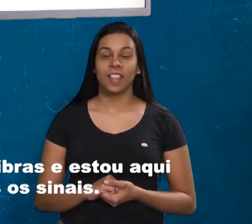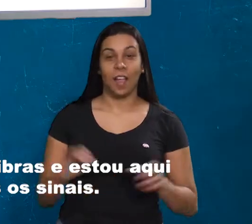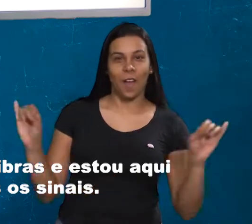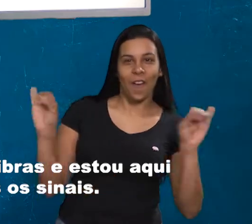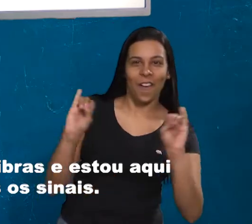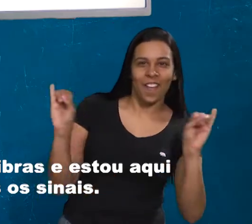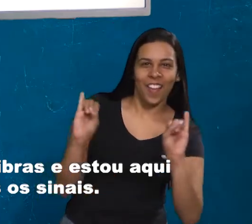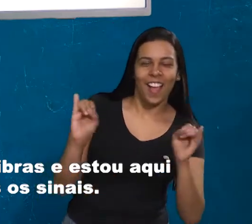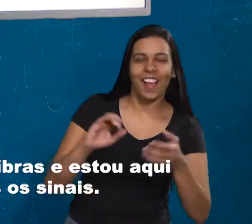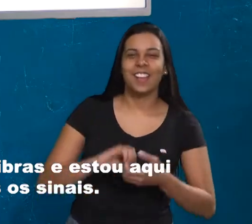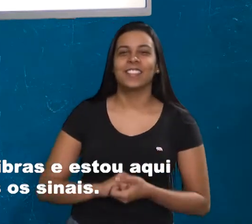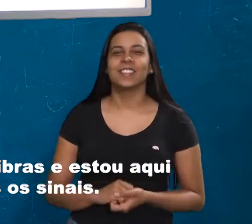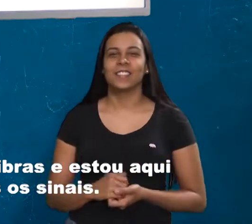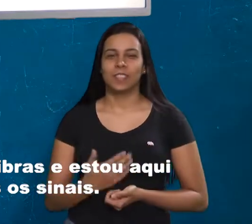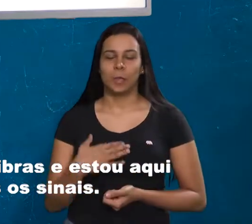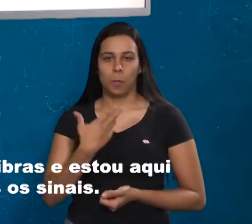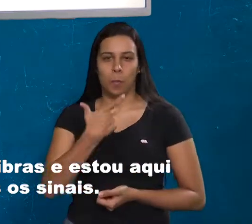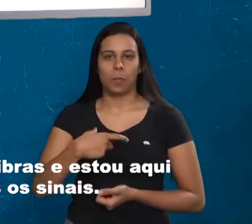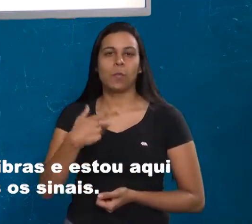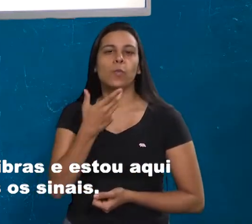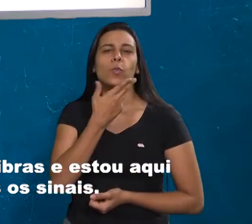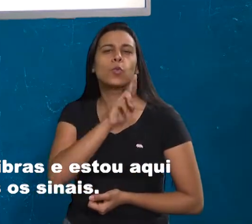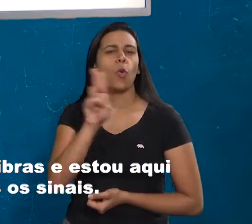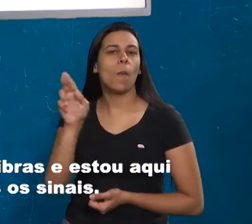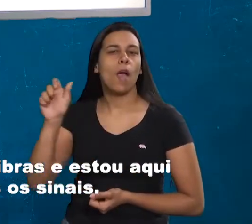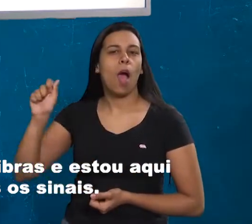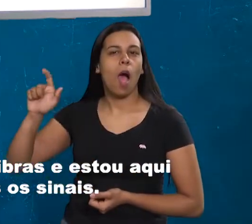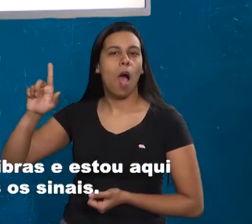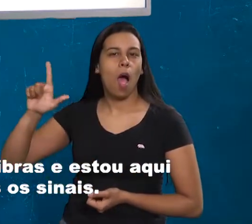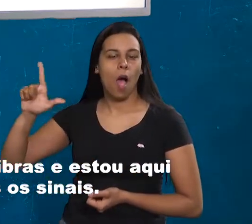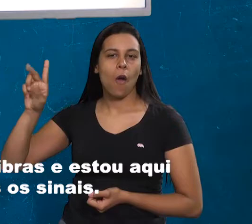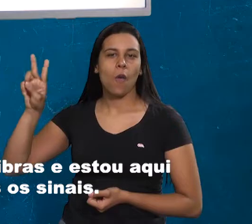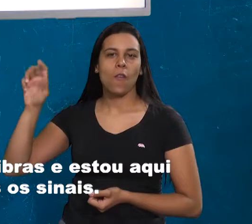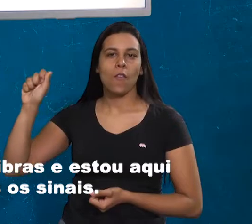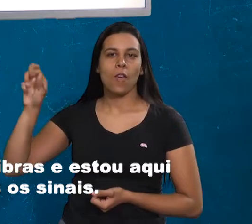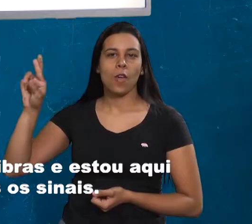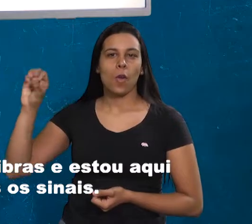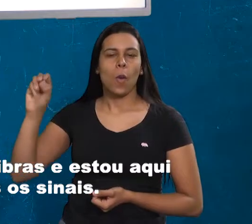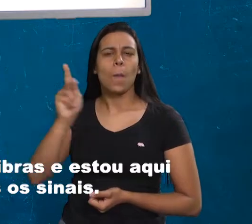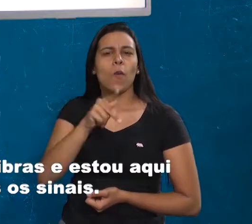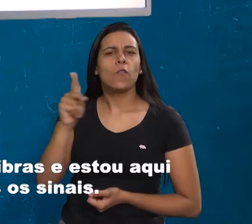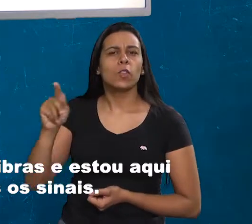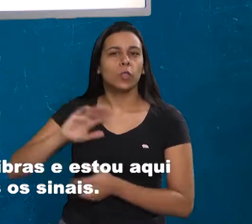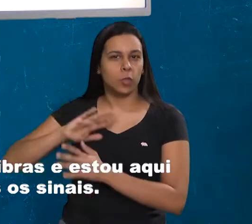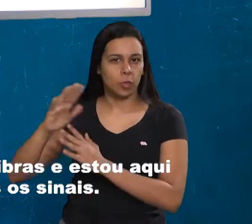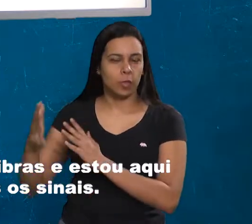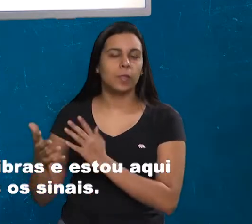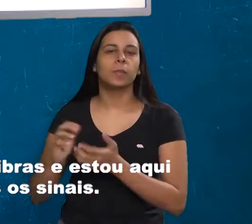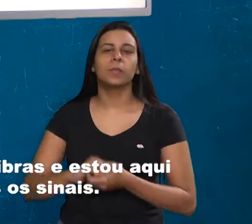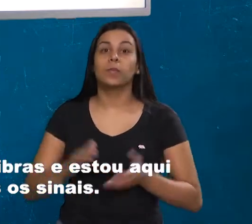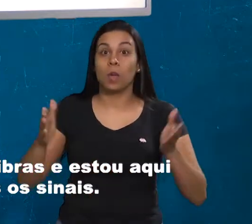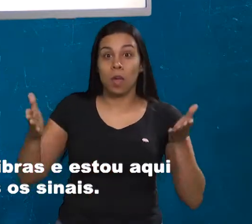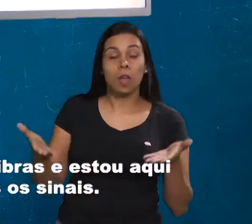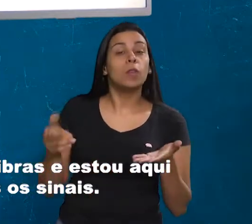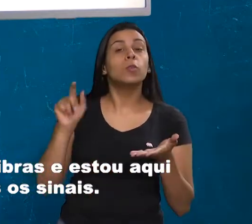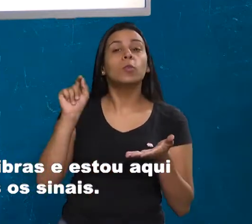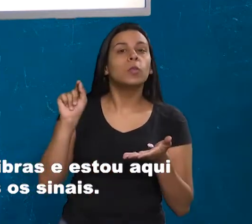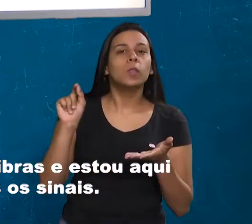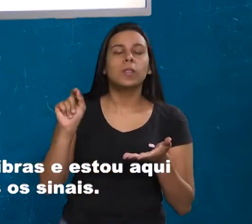Olá pessoal, eu sou Álvaro Ferreira, professor de Libras e estou aqui para falar para você